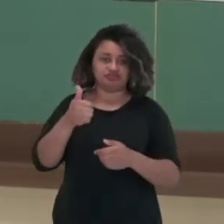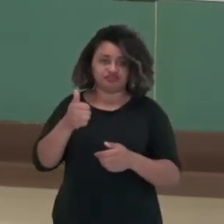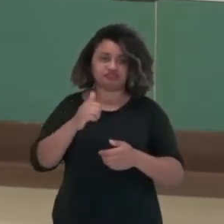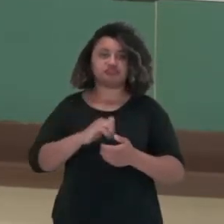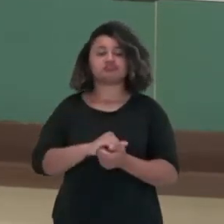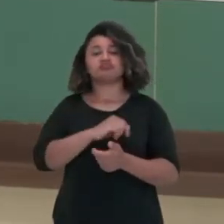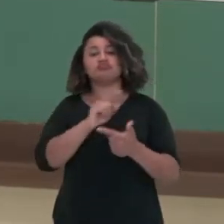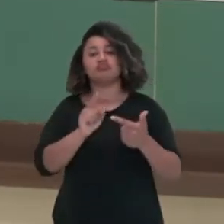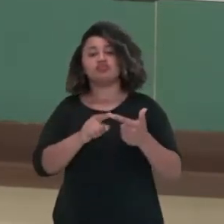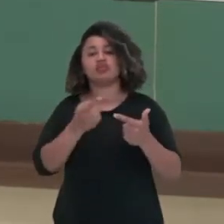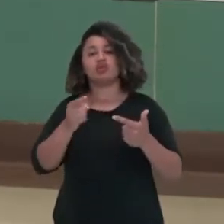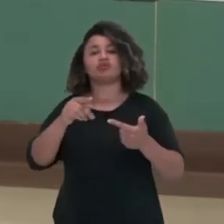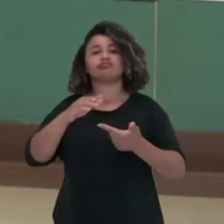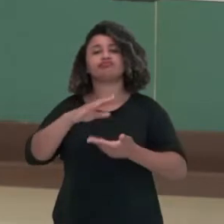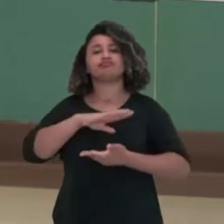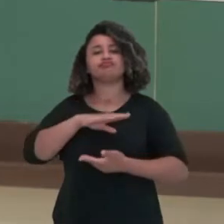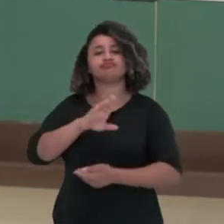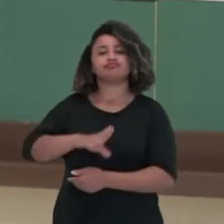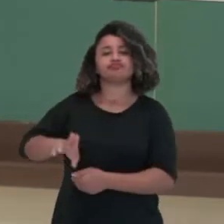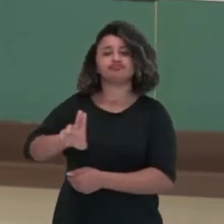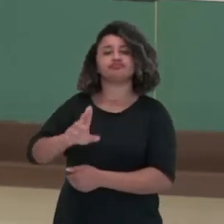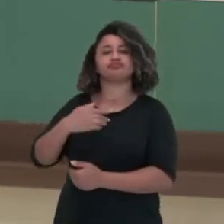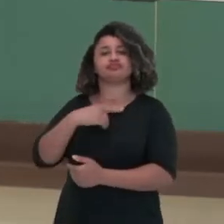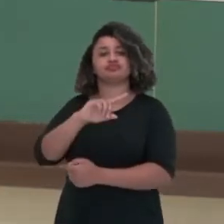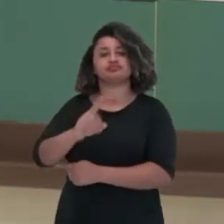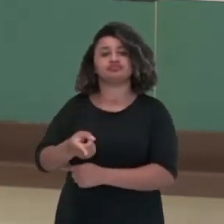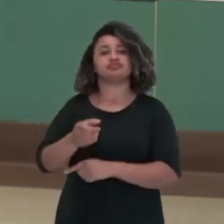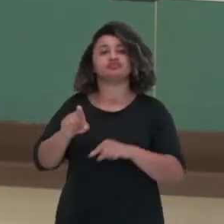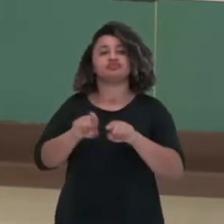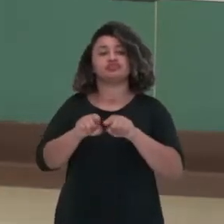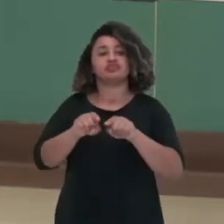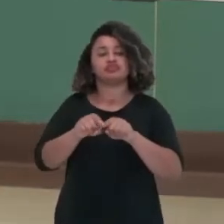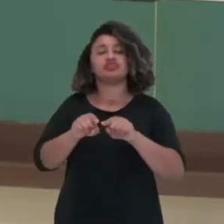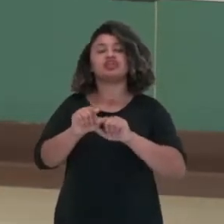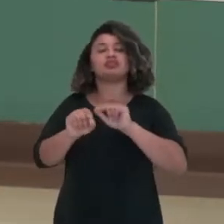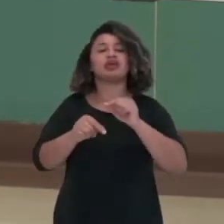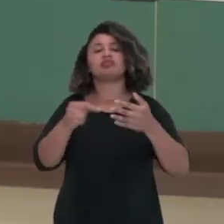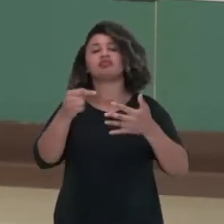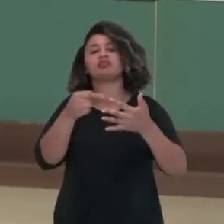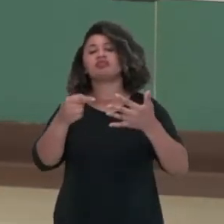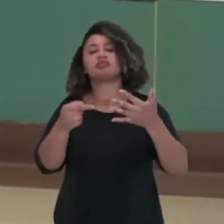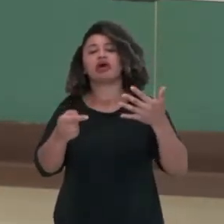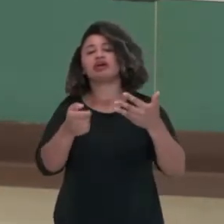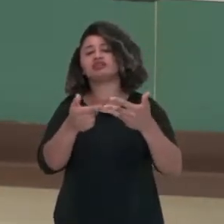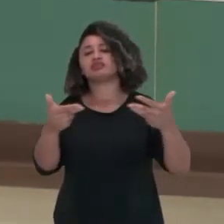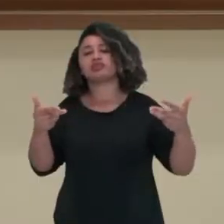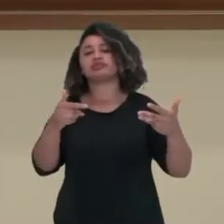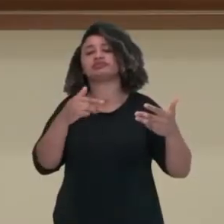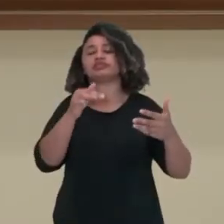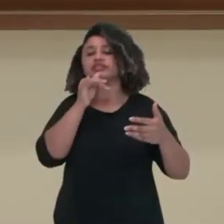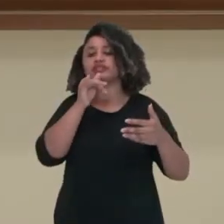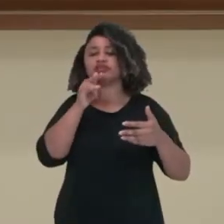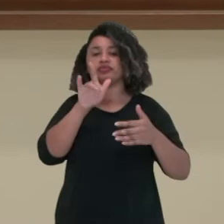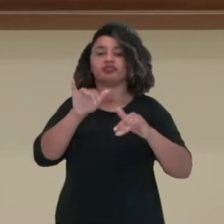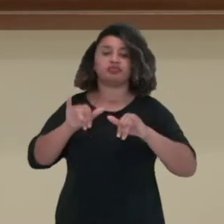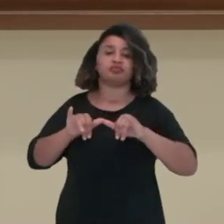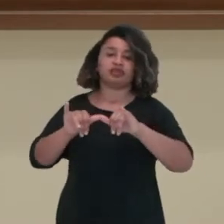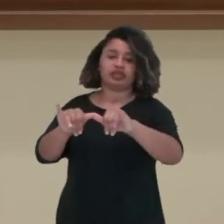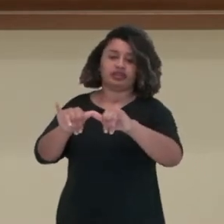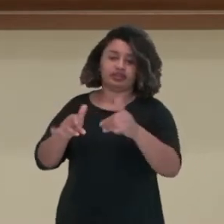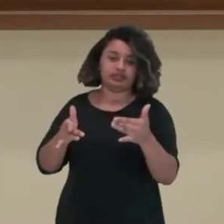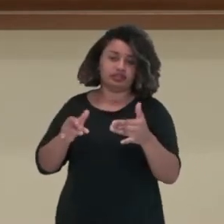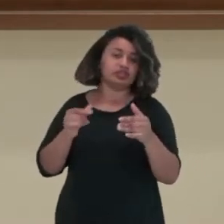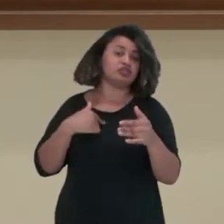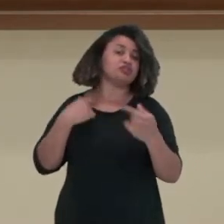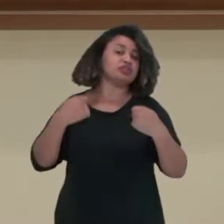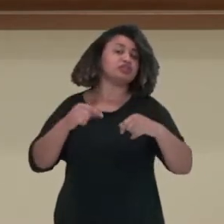que nós usamos a vírgula para enumerações ou lista de itens, Por exemplo, você vai lá no supermercado, o que